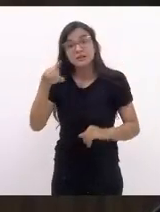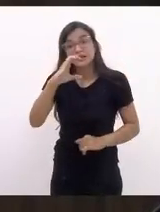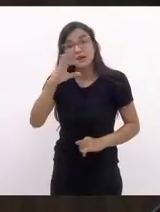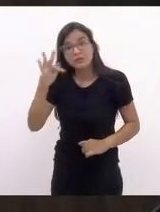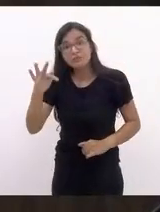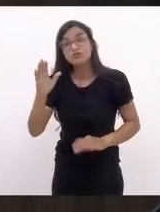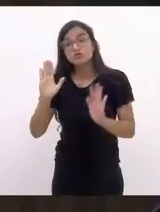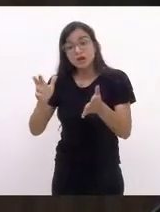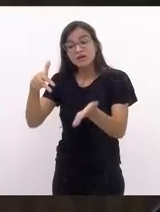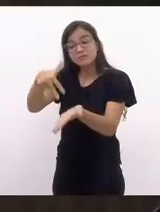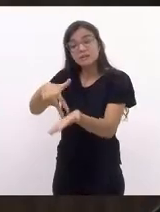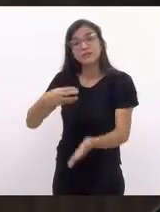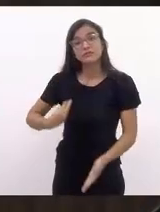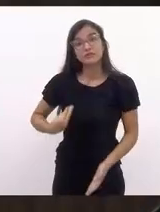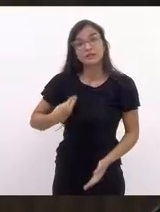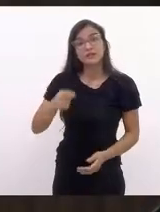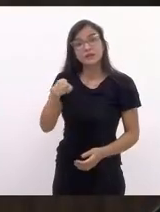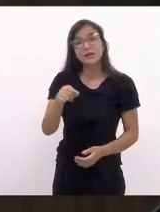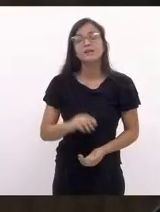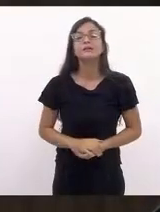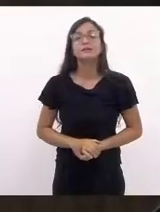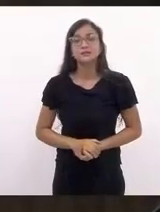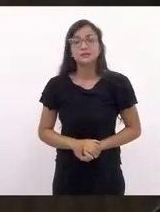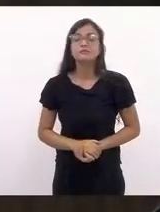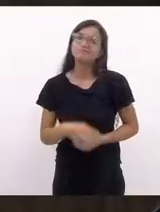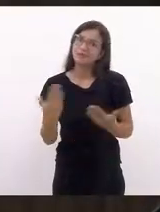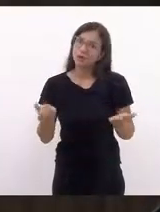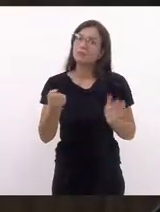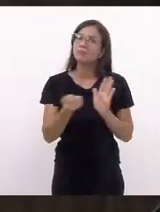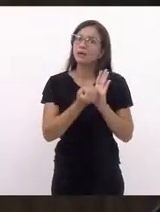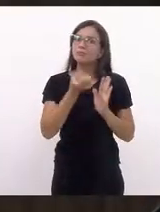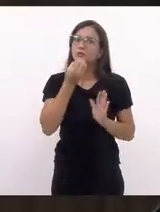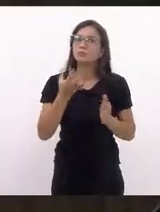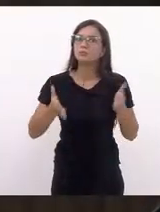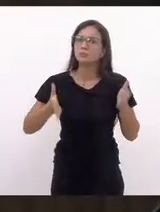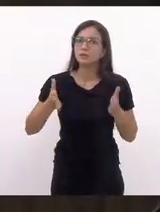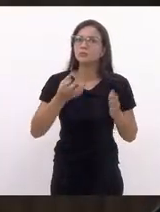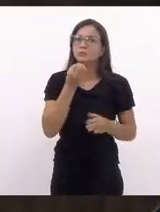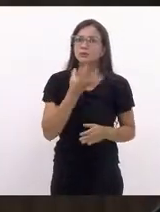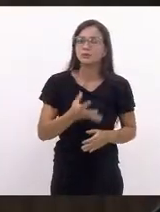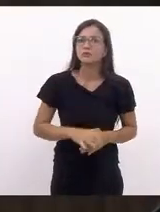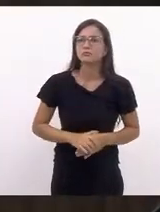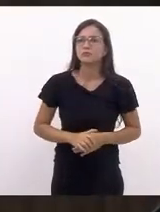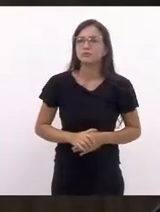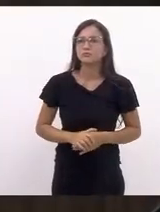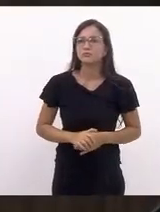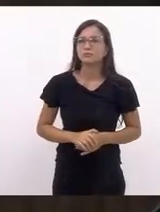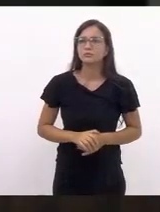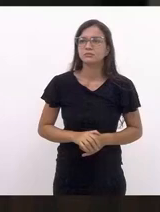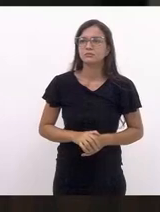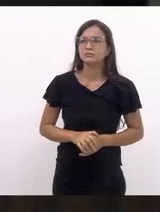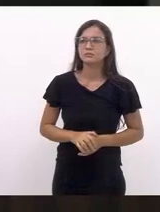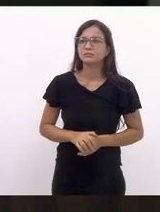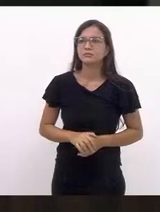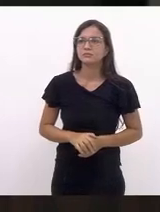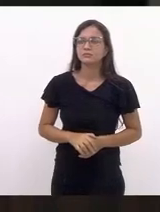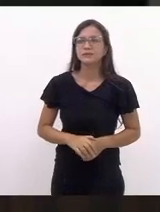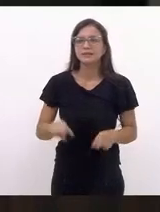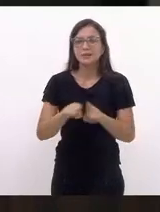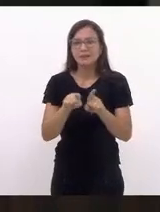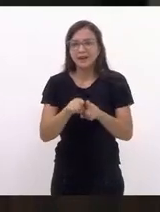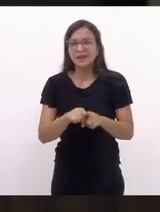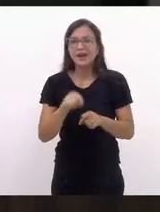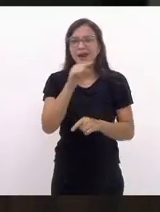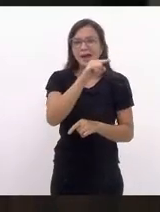marca o início da actividade da UFF na região dos lápis citou também a bit Rock lá embaixo Mergulhe visitou a